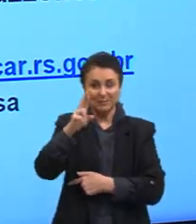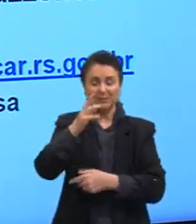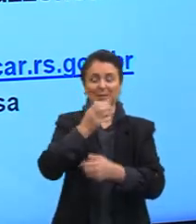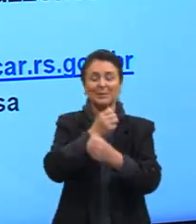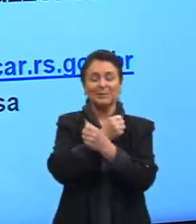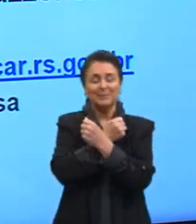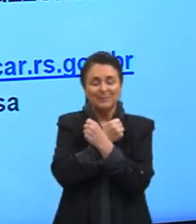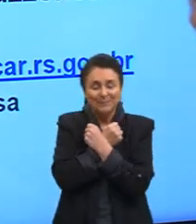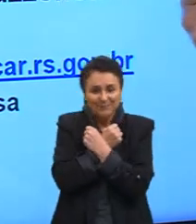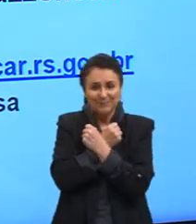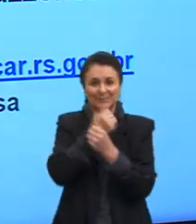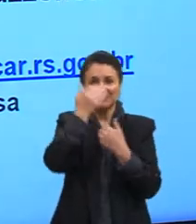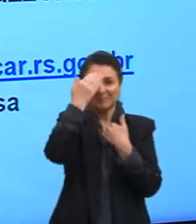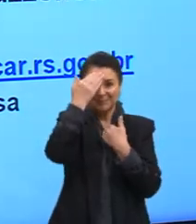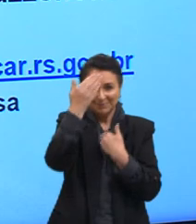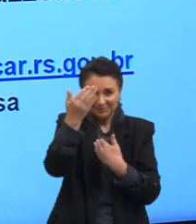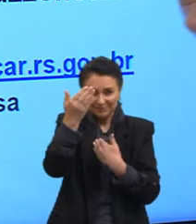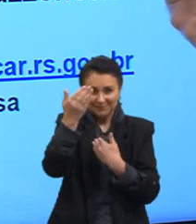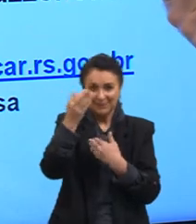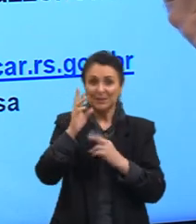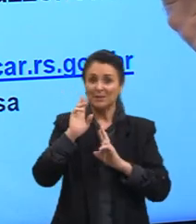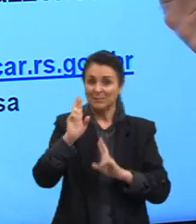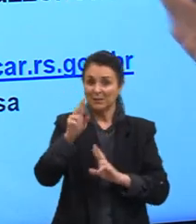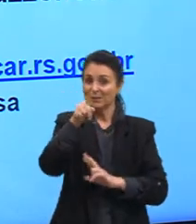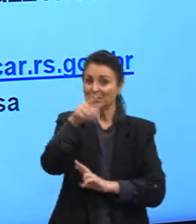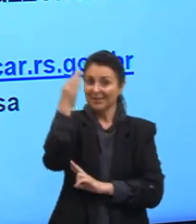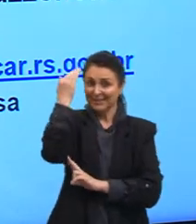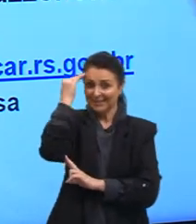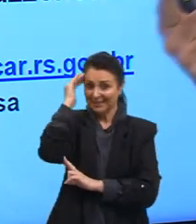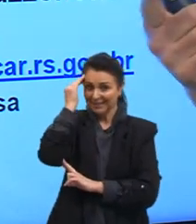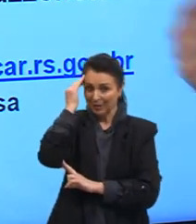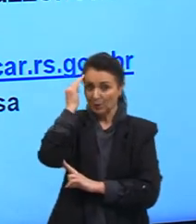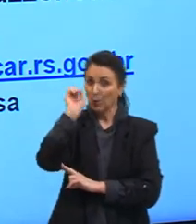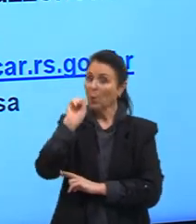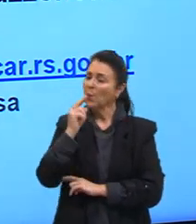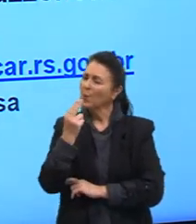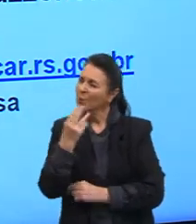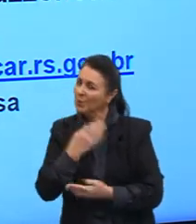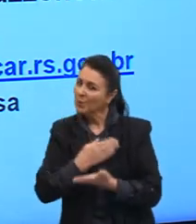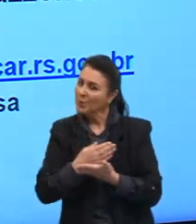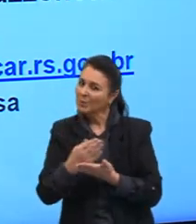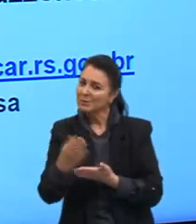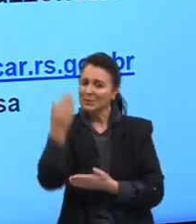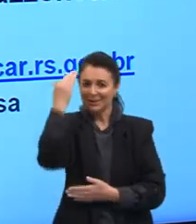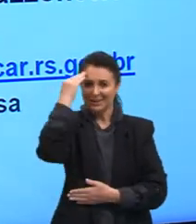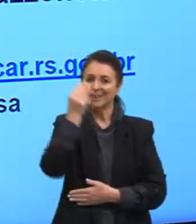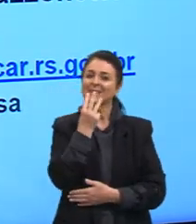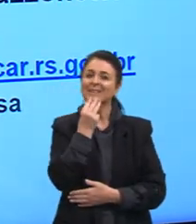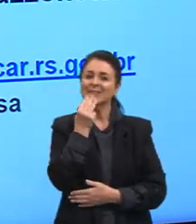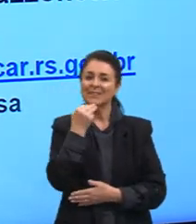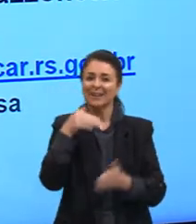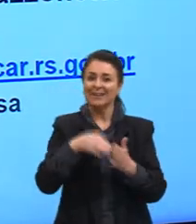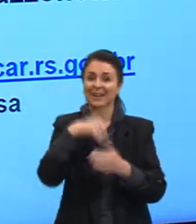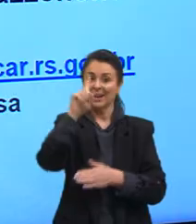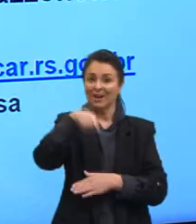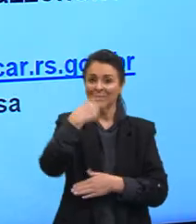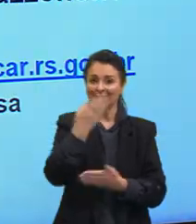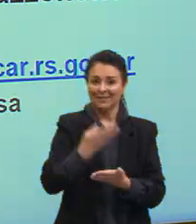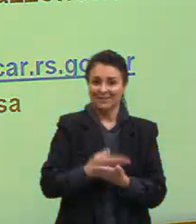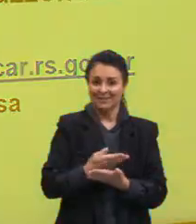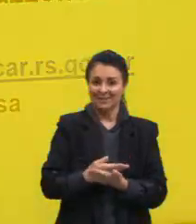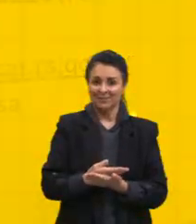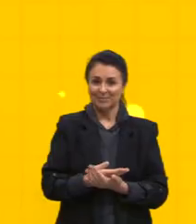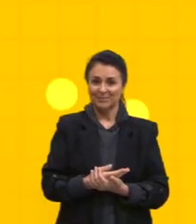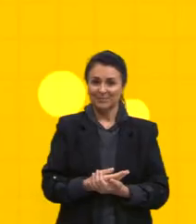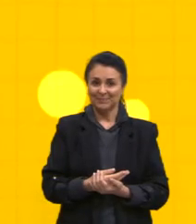grande abraço muito obrigado Espero que você tenha entendido o começado entendi o Max Weber e nos vemos a próxima aula